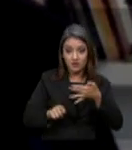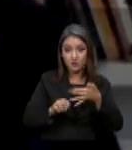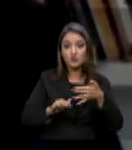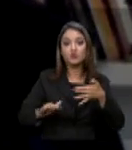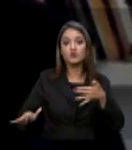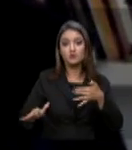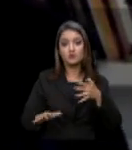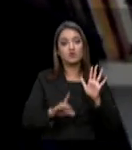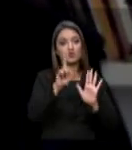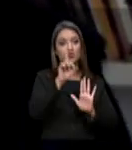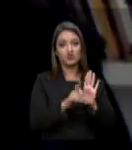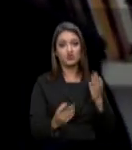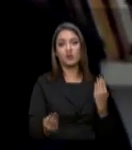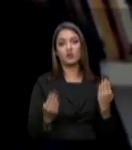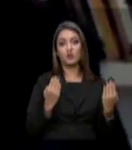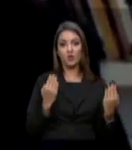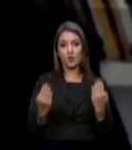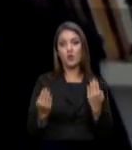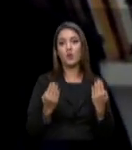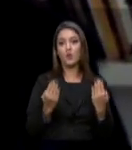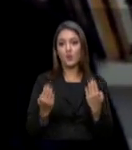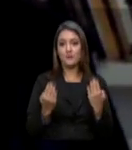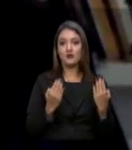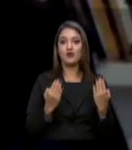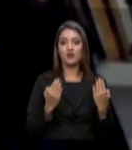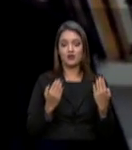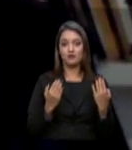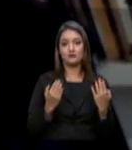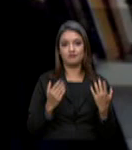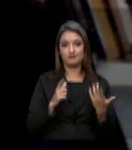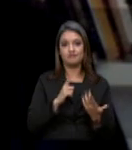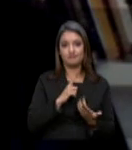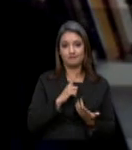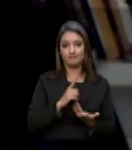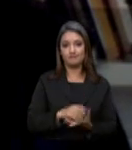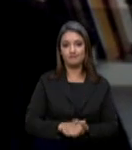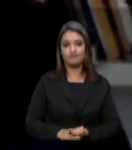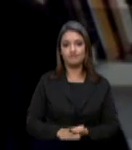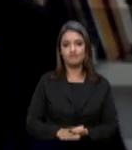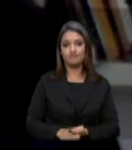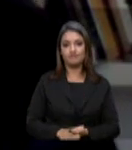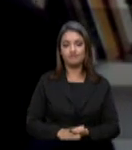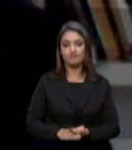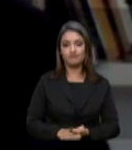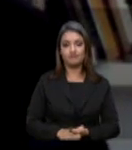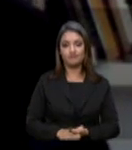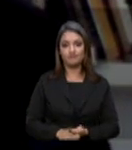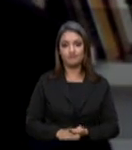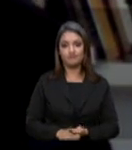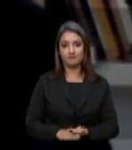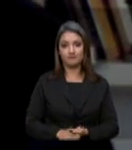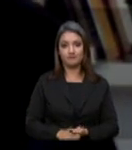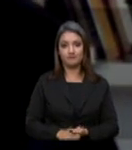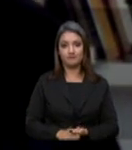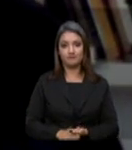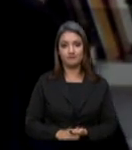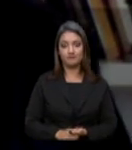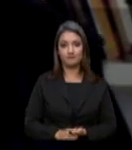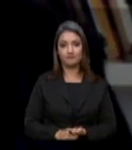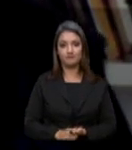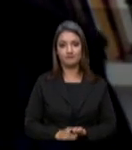no direito comparado a a tem compreendido um beijo caso